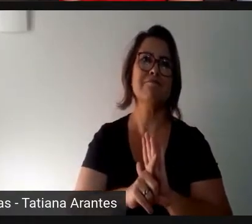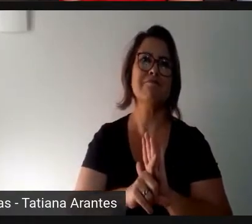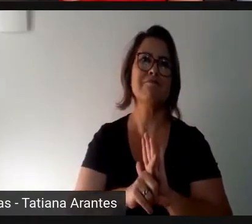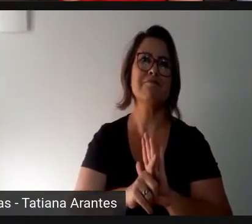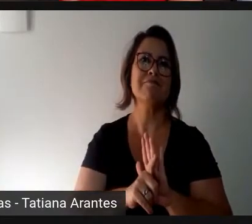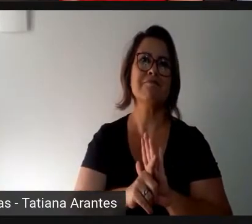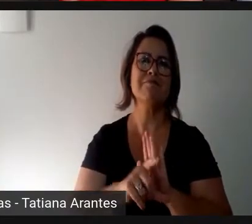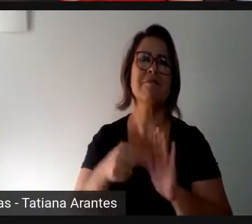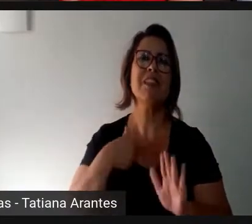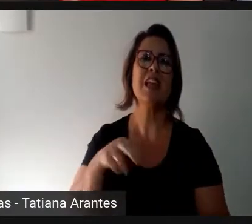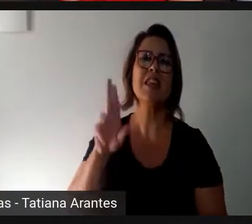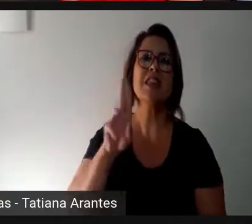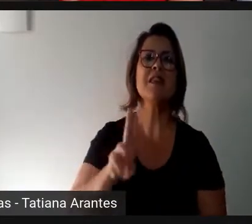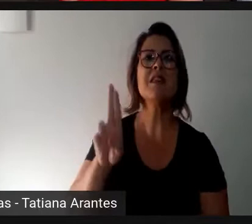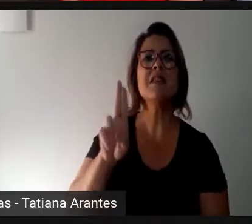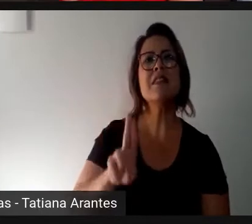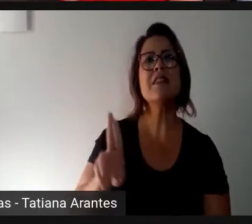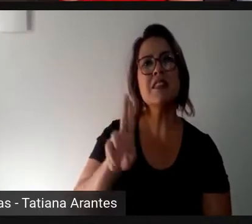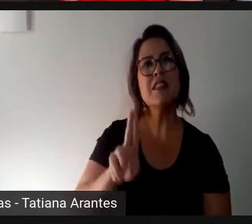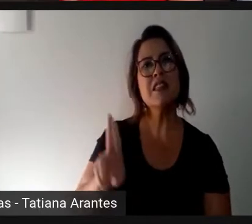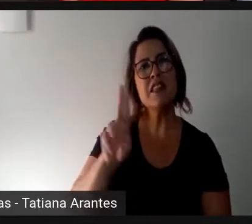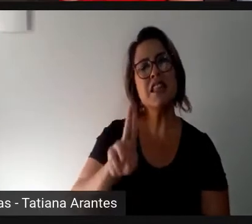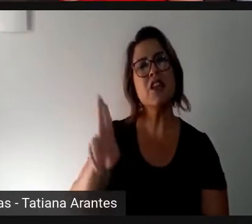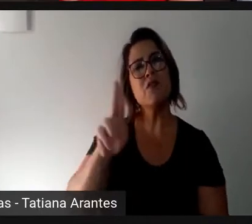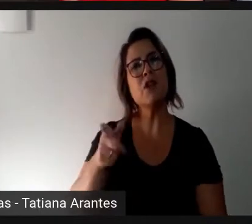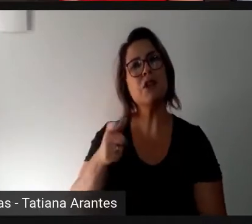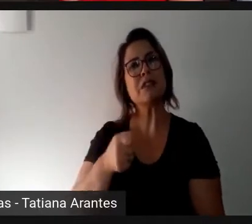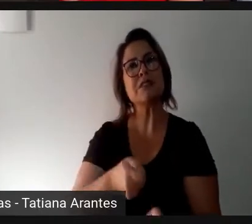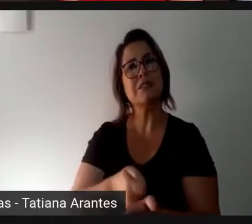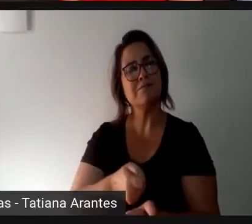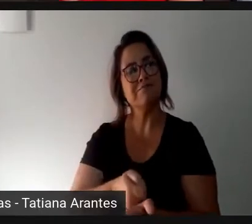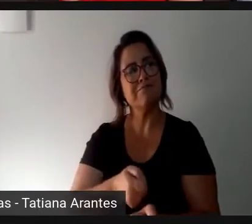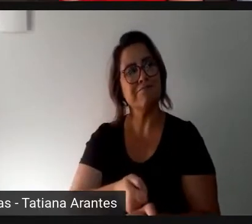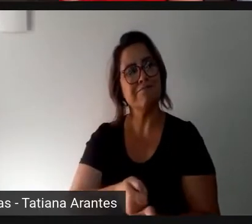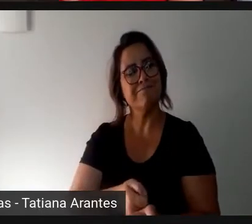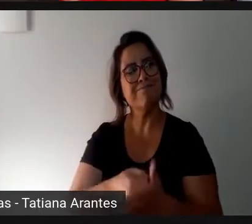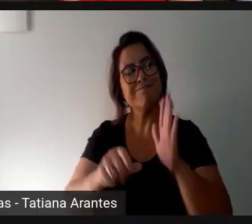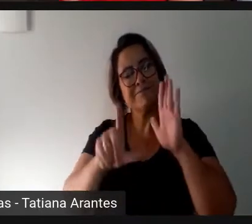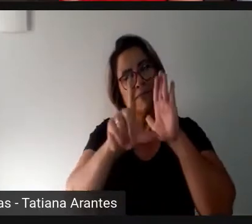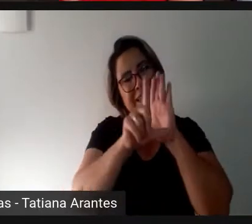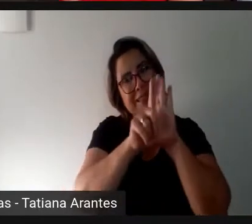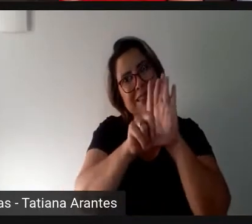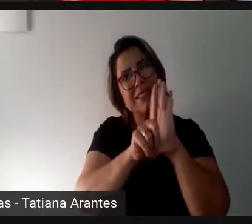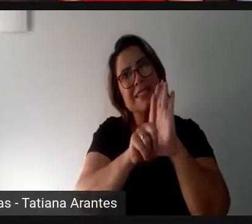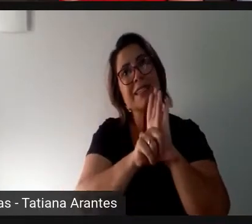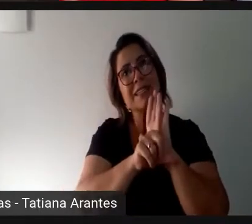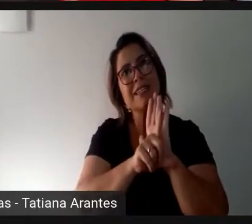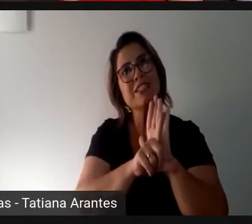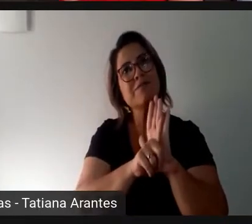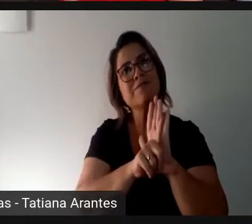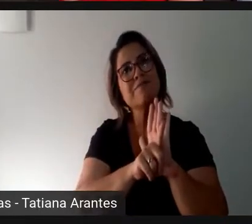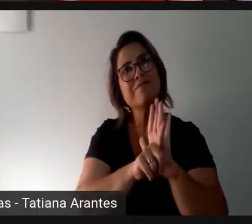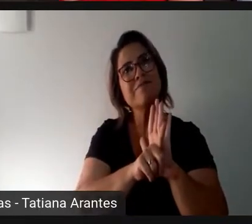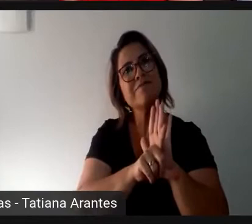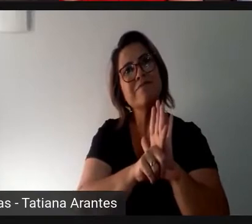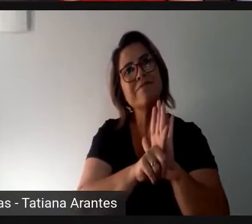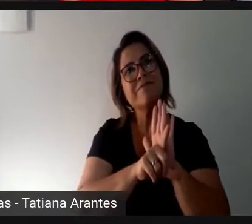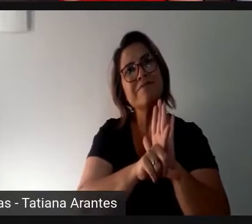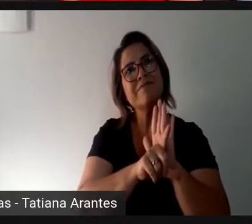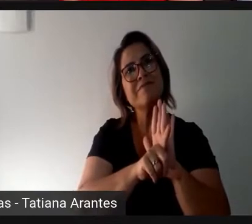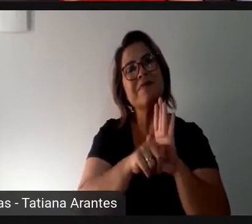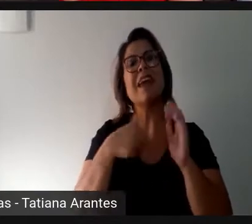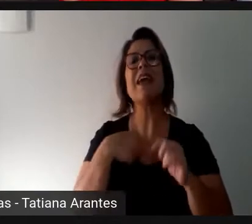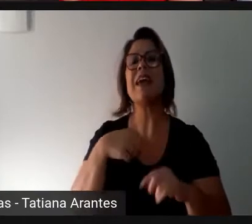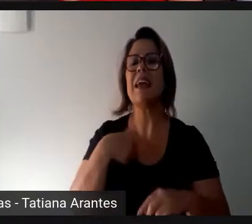a aplicação como se enforcement fosse. Eu aplicar a lei no sistema romano-germânico se confunde com dizer, olha, essa lei está